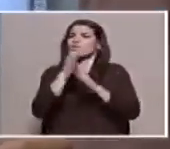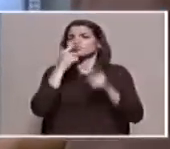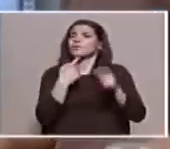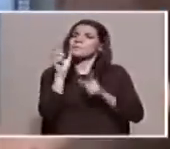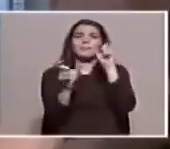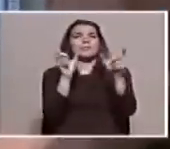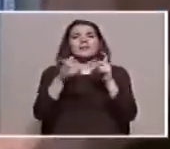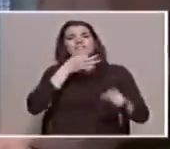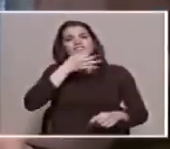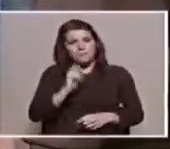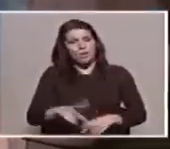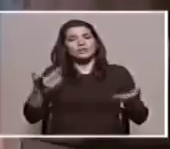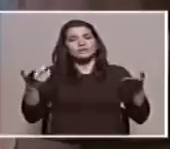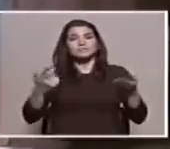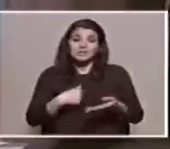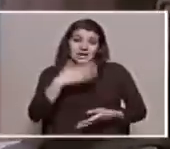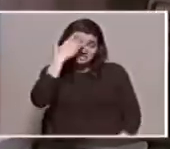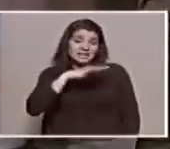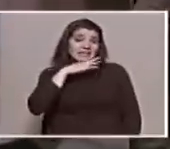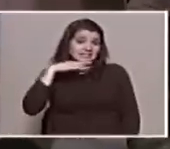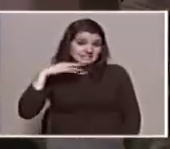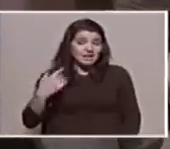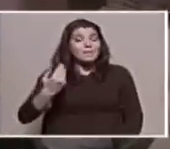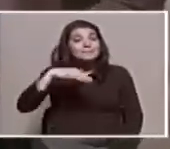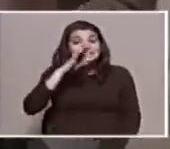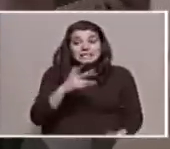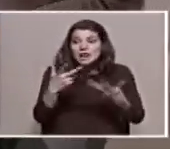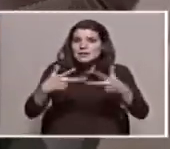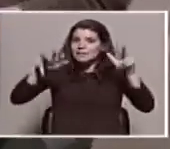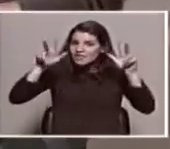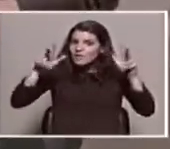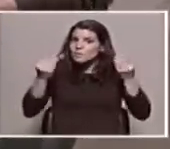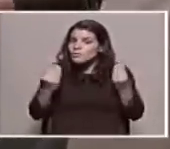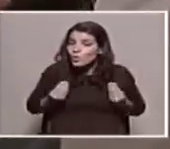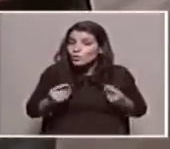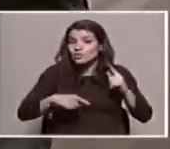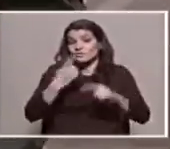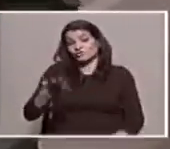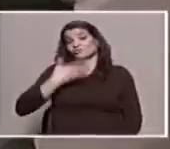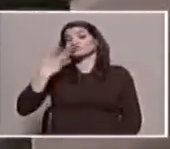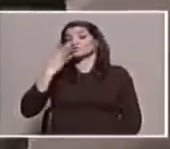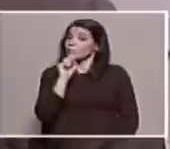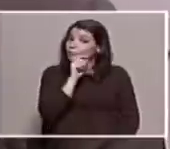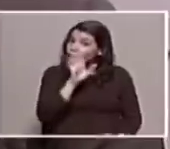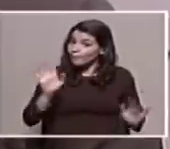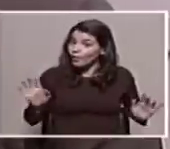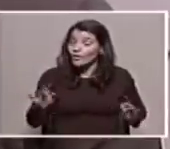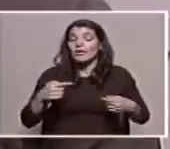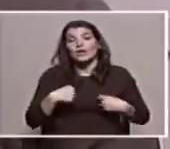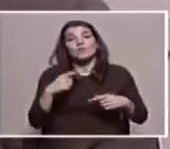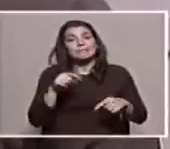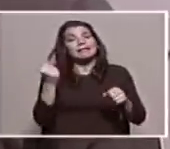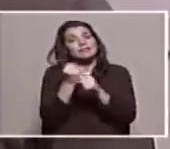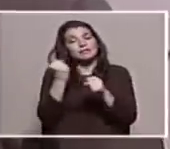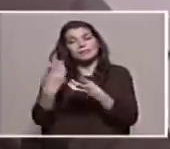pessoas Eu também acho isto engraçado mas ao mesmo tempo que se dá muita liberdade também as pessoas utilizam na em demasia Hum eu estou a trabalhar também